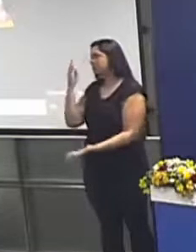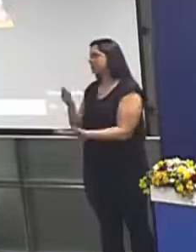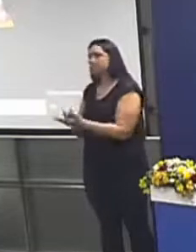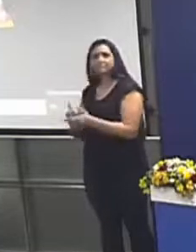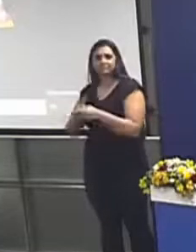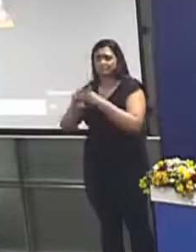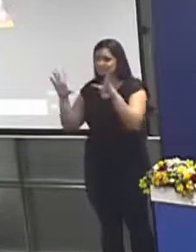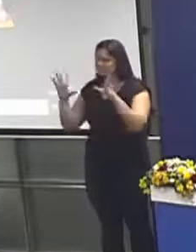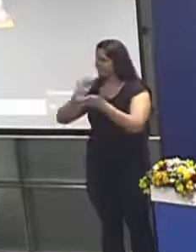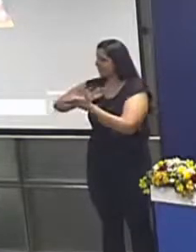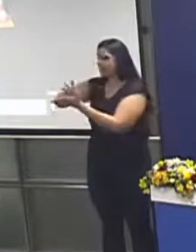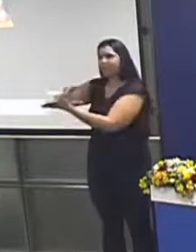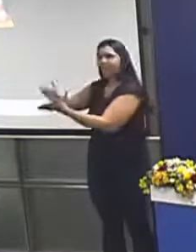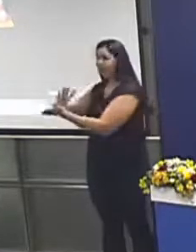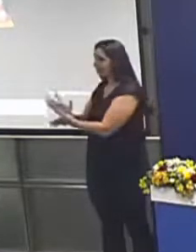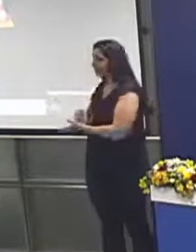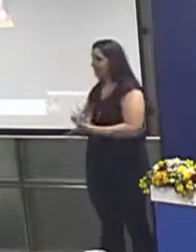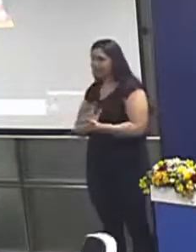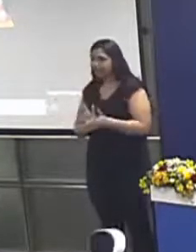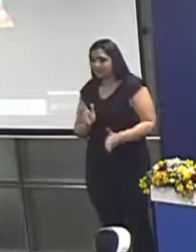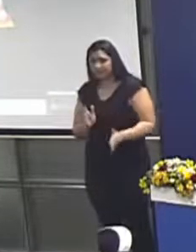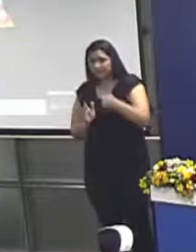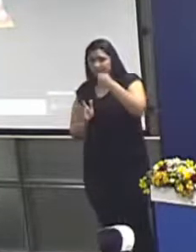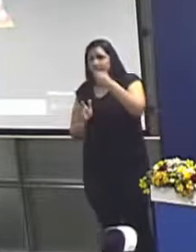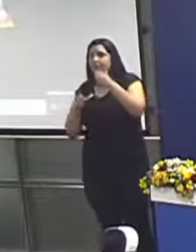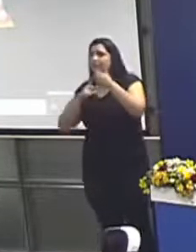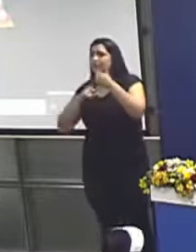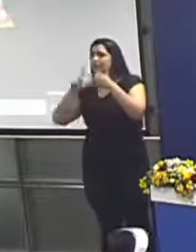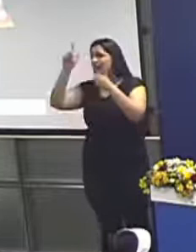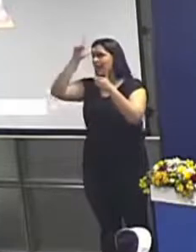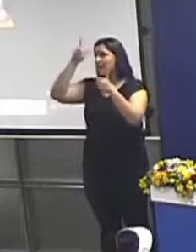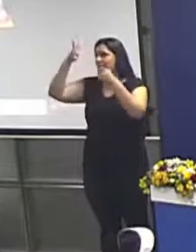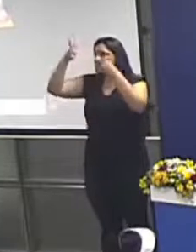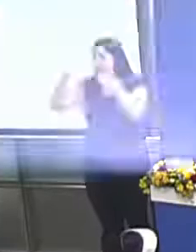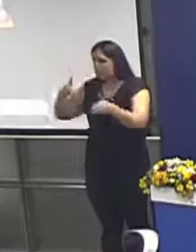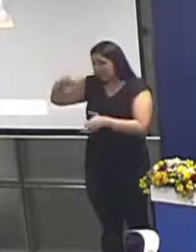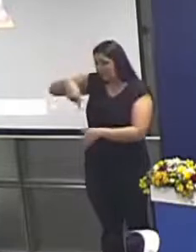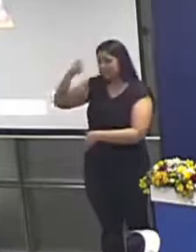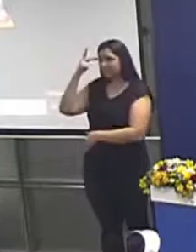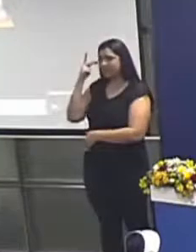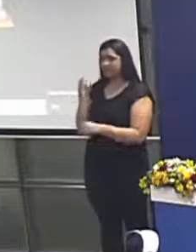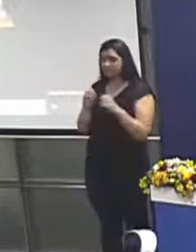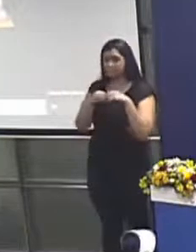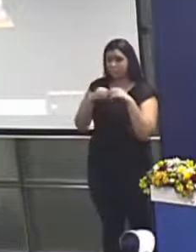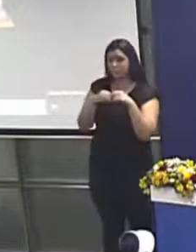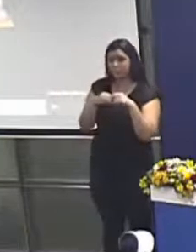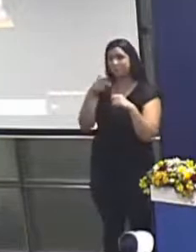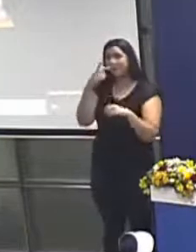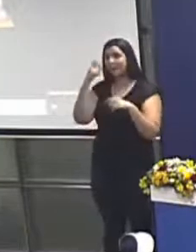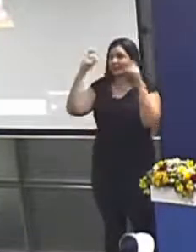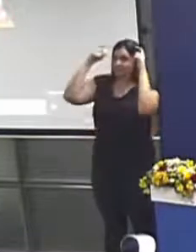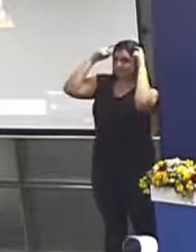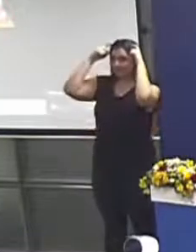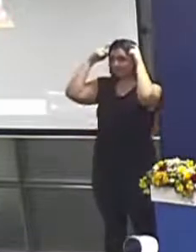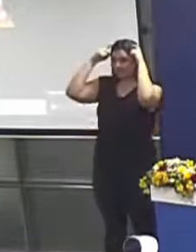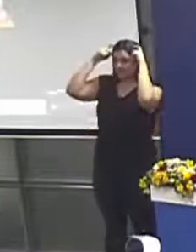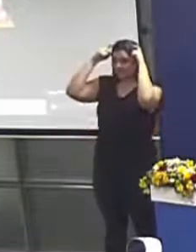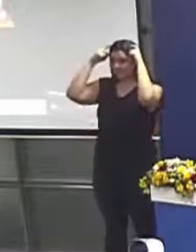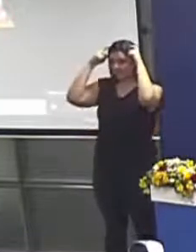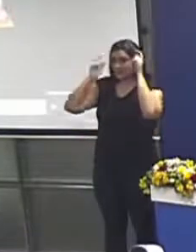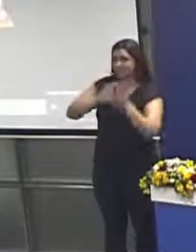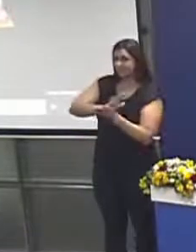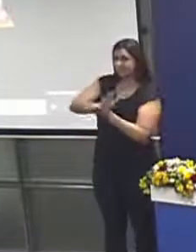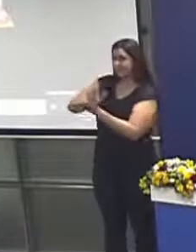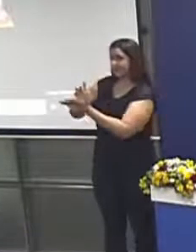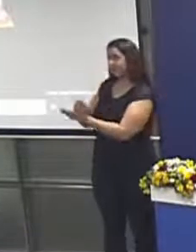só perversidade, o muro de Berlim no centro da cidade. No Morumbi é tipo a Disneylândia. O genocídio